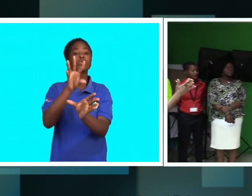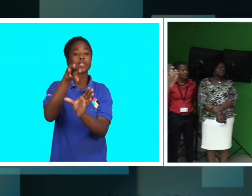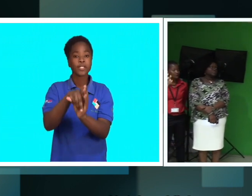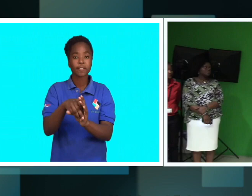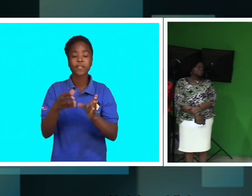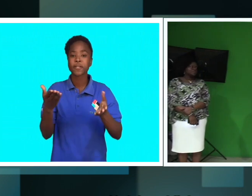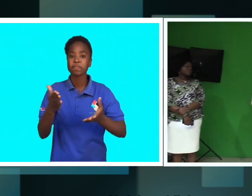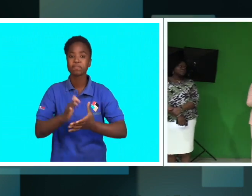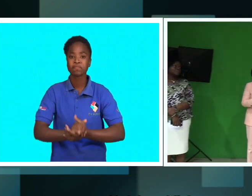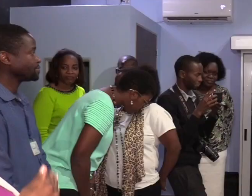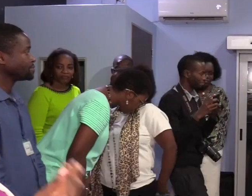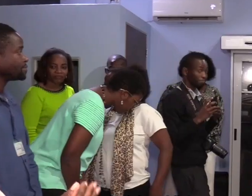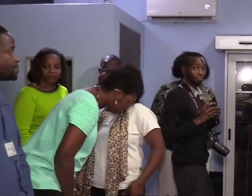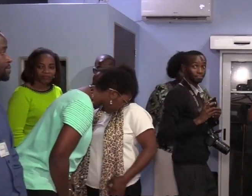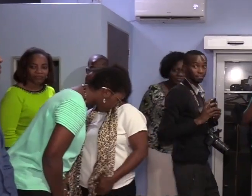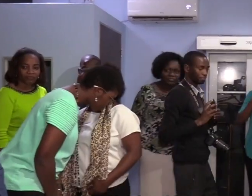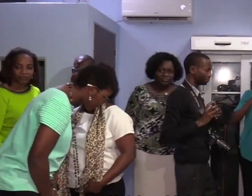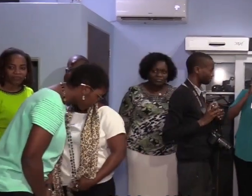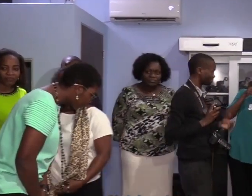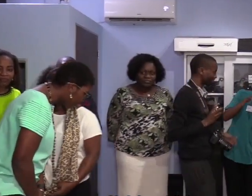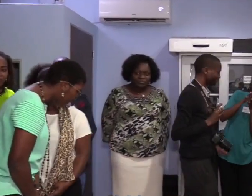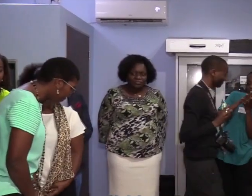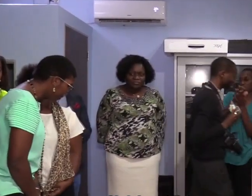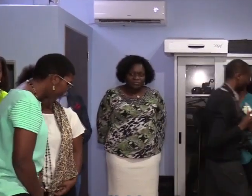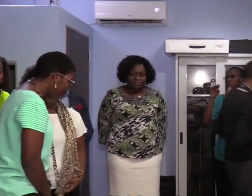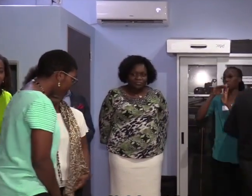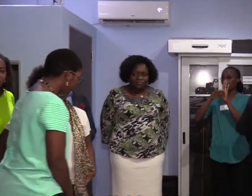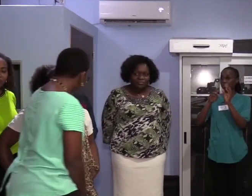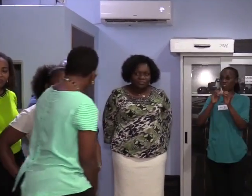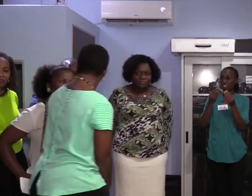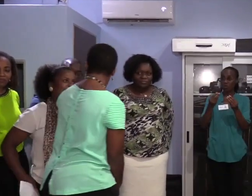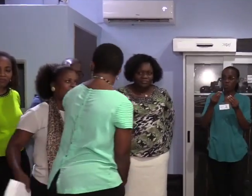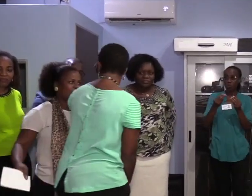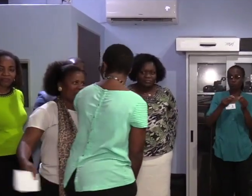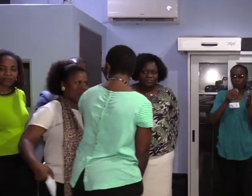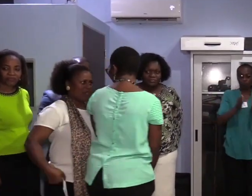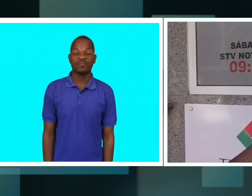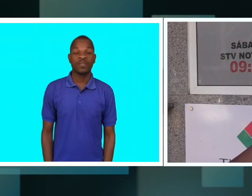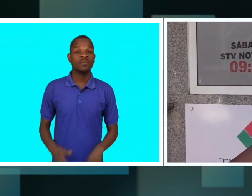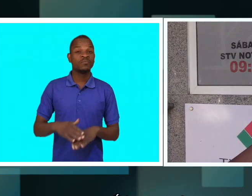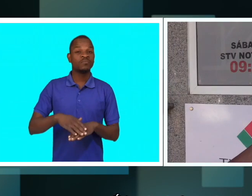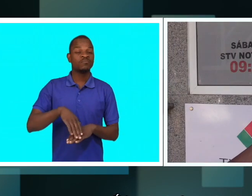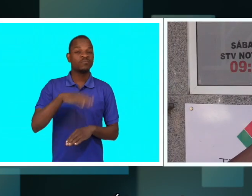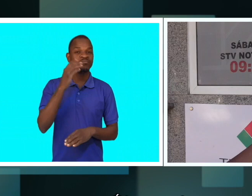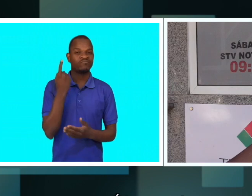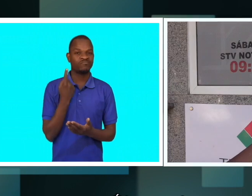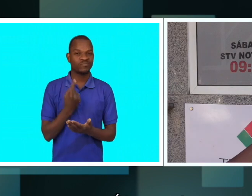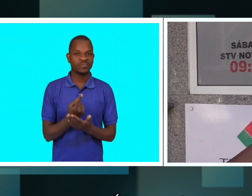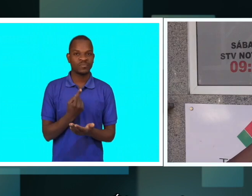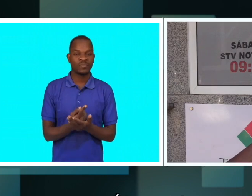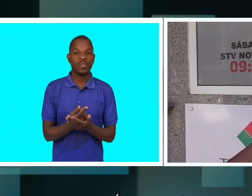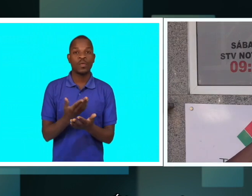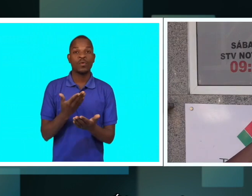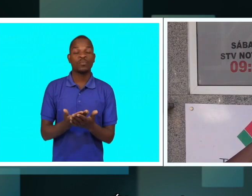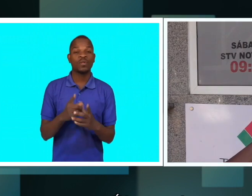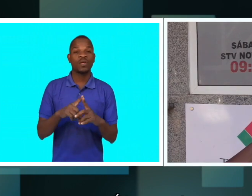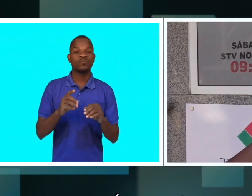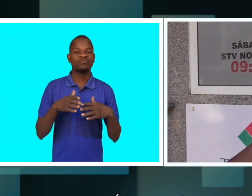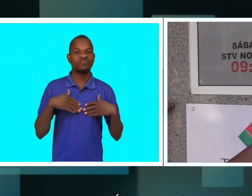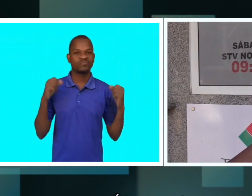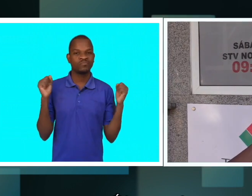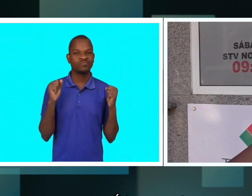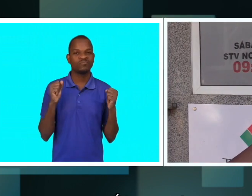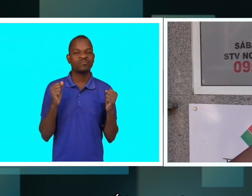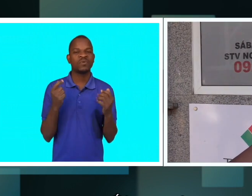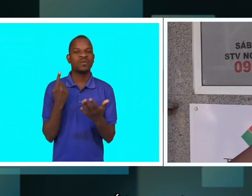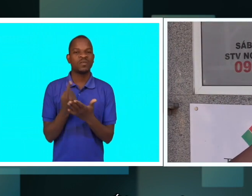sublinhou a necessidade de uma comunicação mais inclusiva. É bastante importante porque a